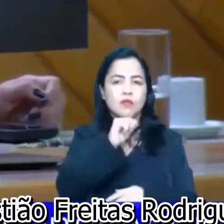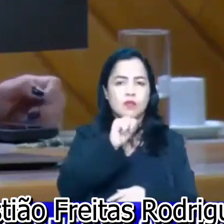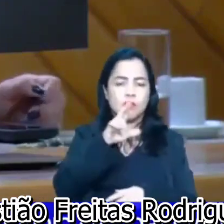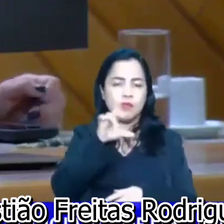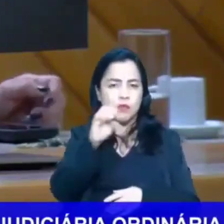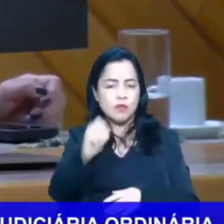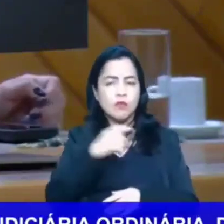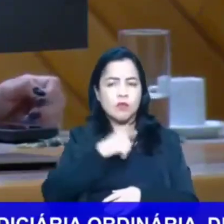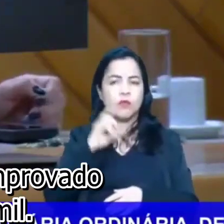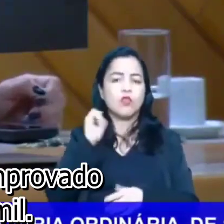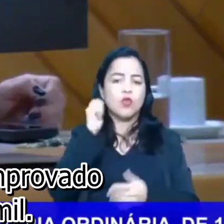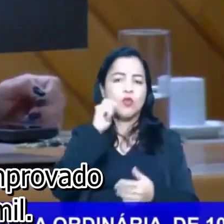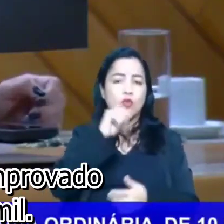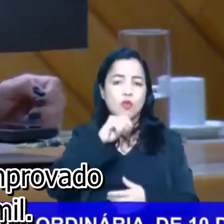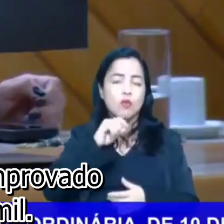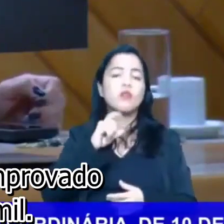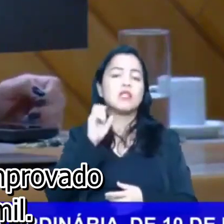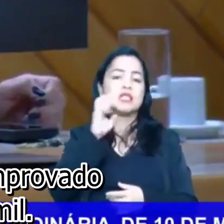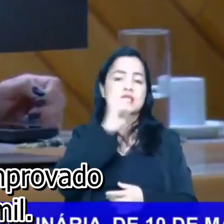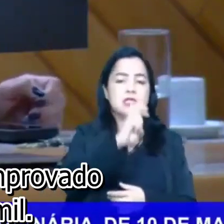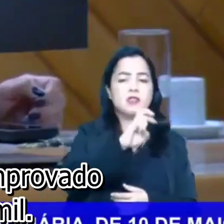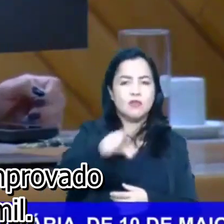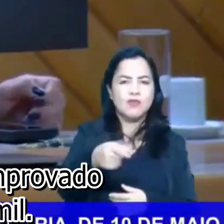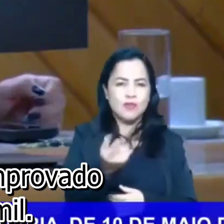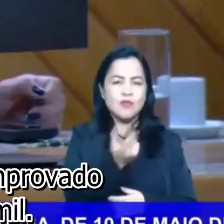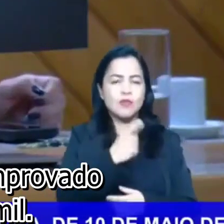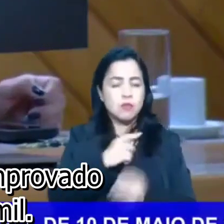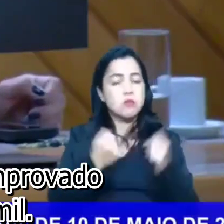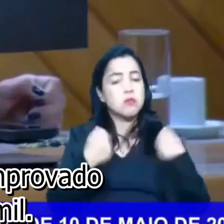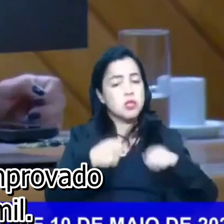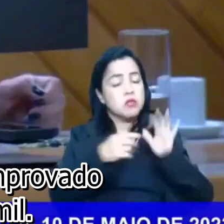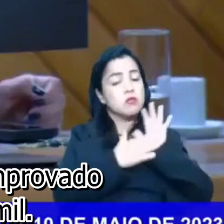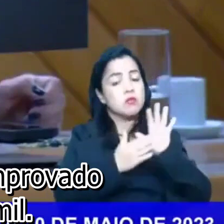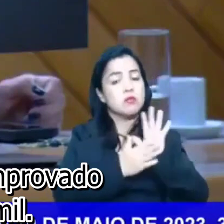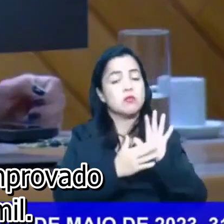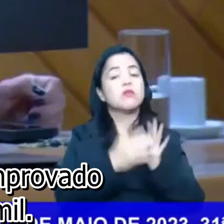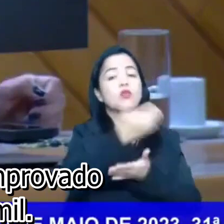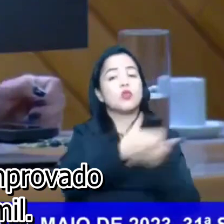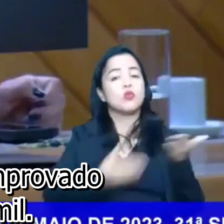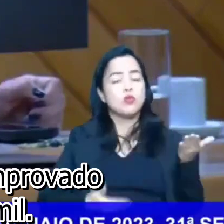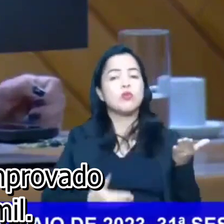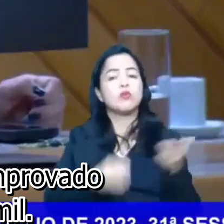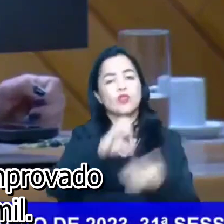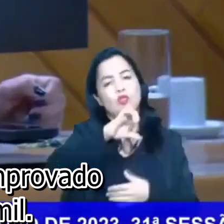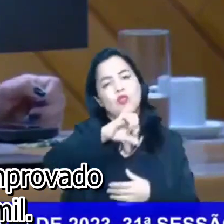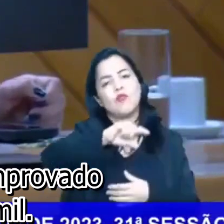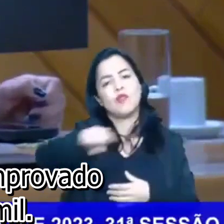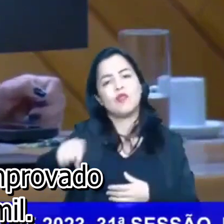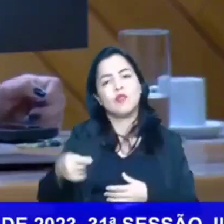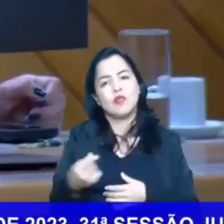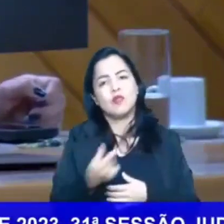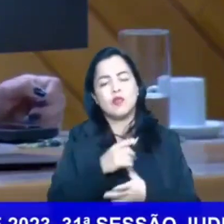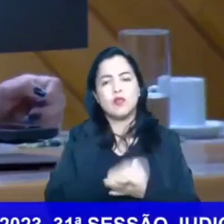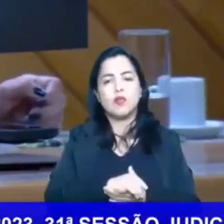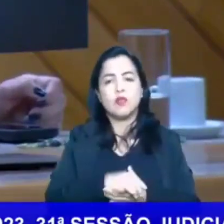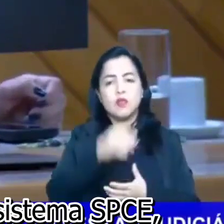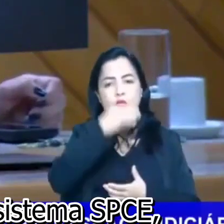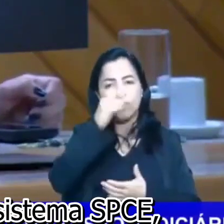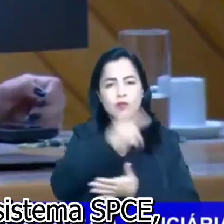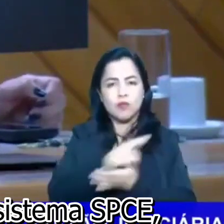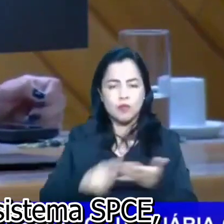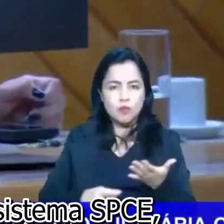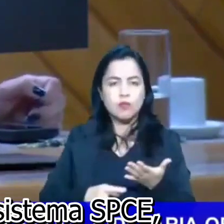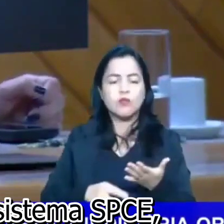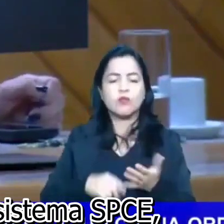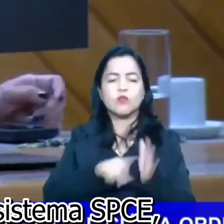Freitas Rodrigues, no valor de R$ 5.000. Portanto, restou ser comprovado por documentos fiscais o valor de R$ 9.000. No relatório